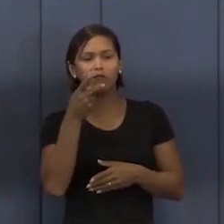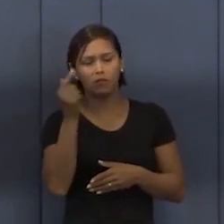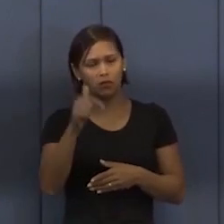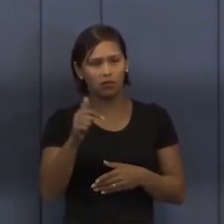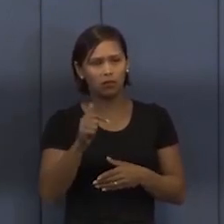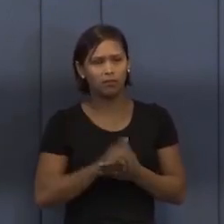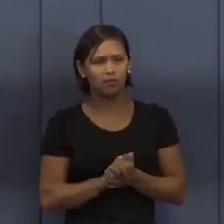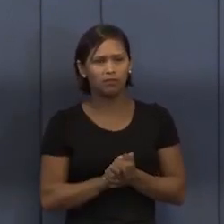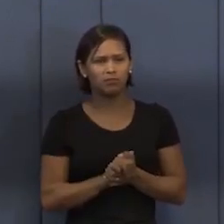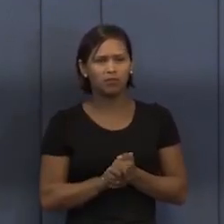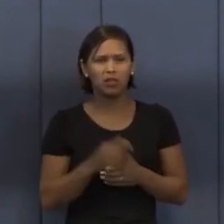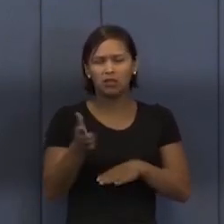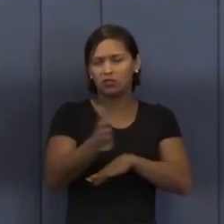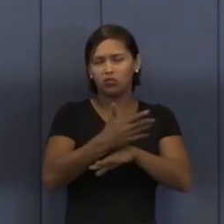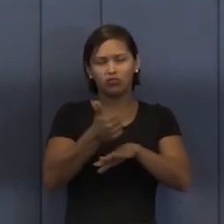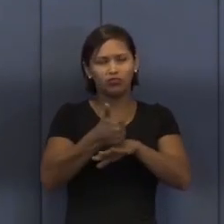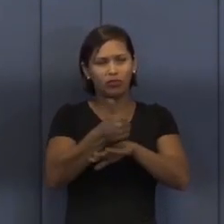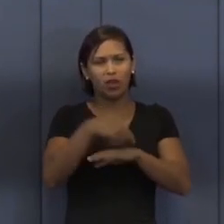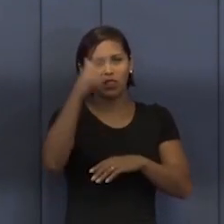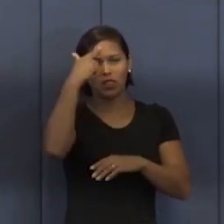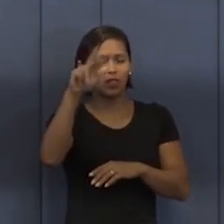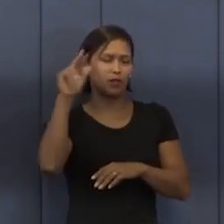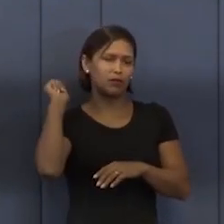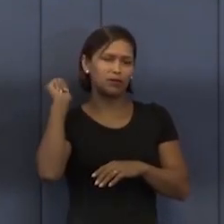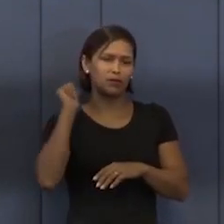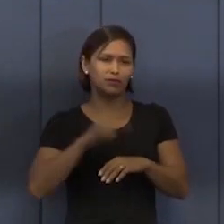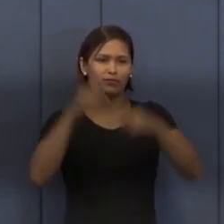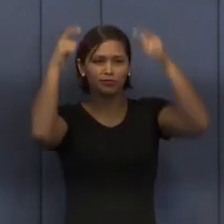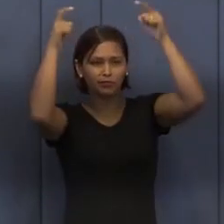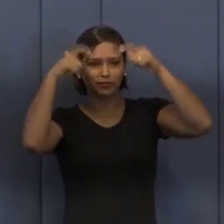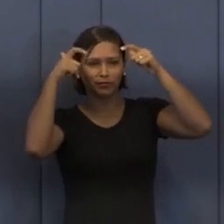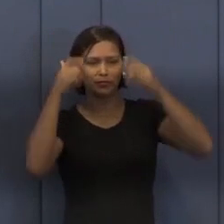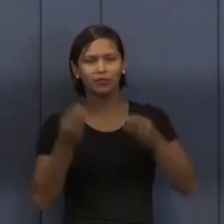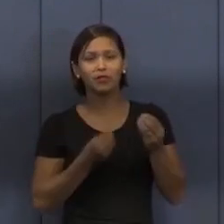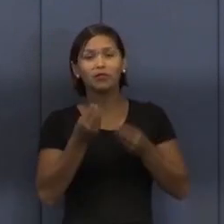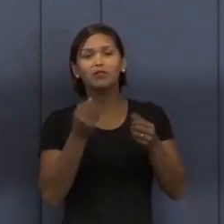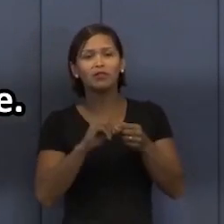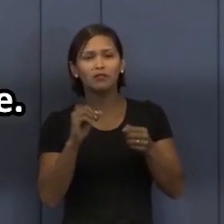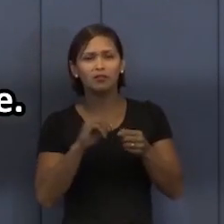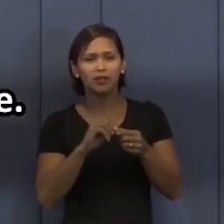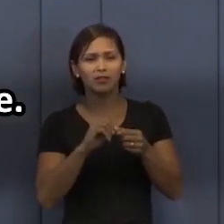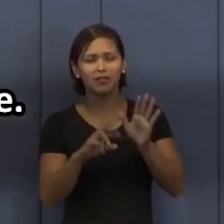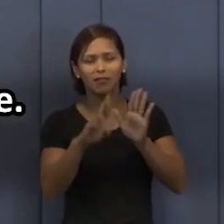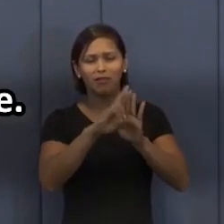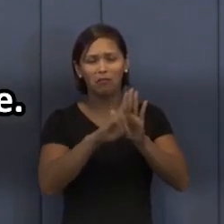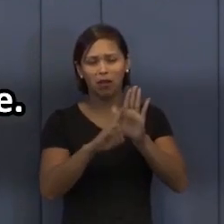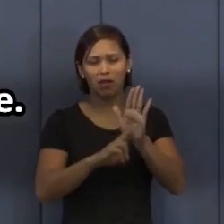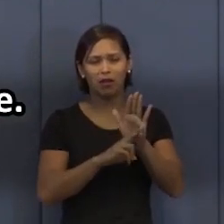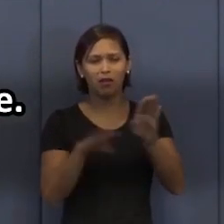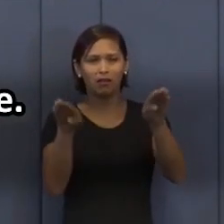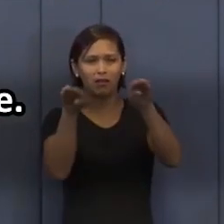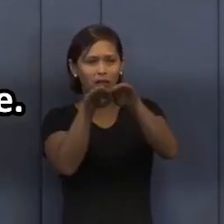É disso que a gente está falando. Isso não é nacionalismo, isso é imperialismo. Então, o que o bonapartismo faz? Ele vai impor uma